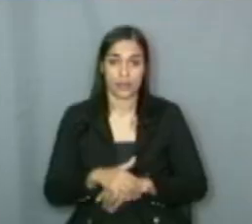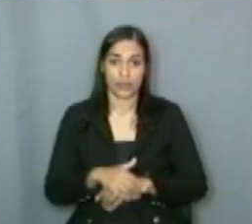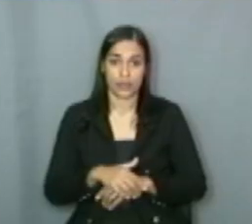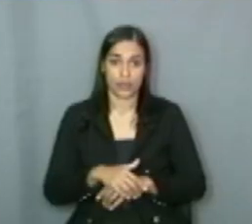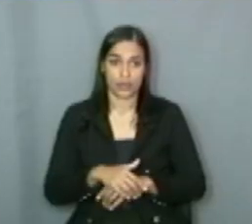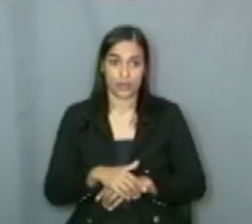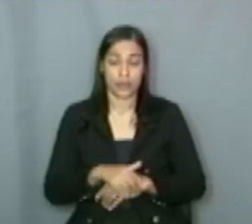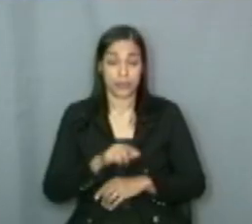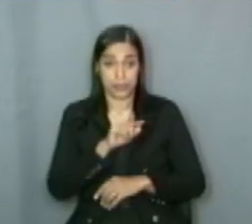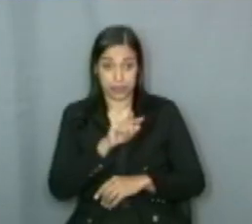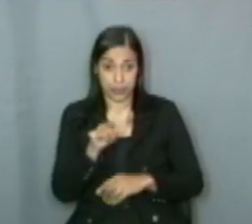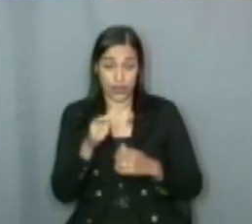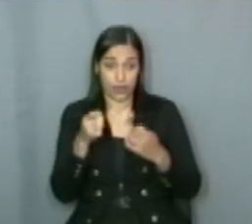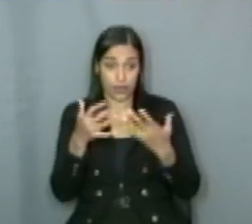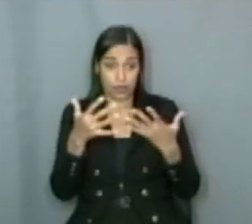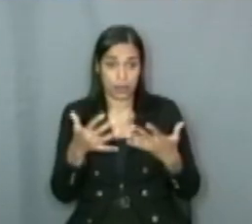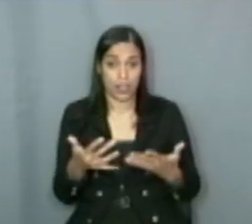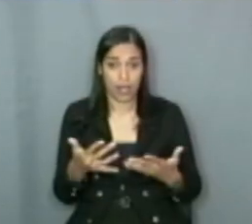a gente está falando aqui.